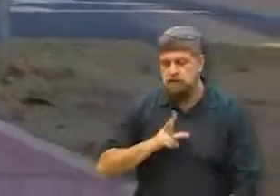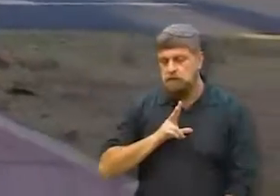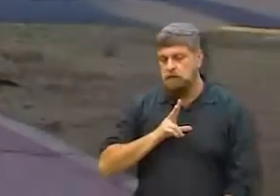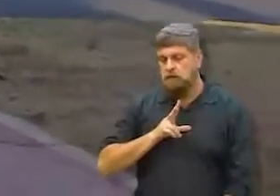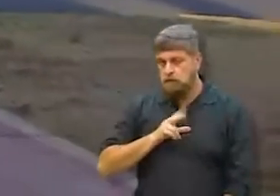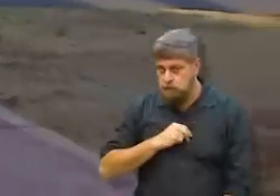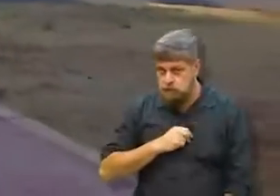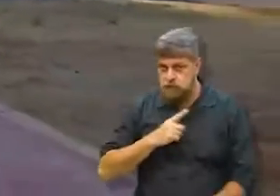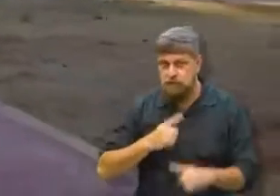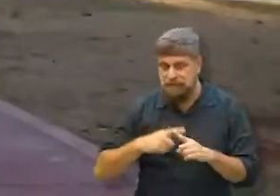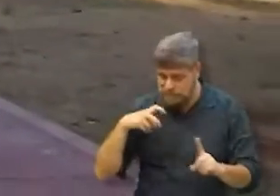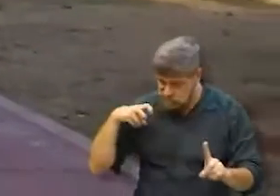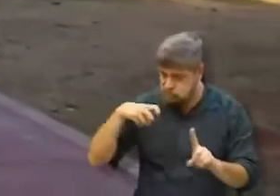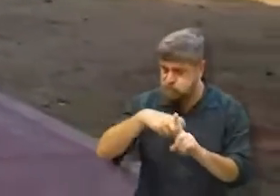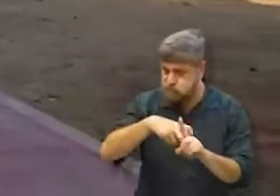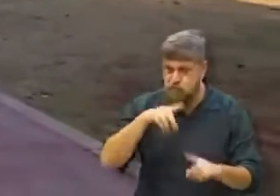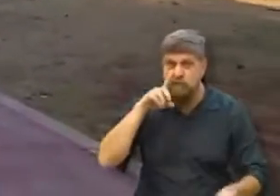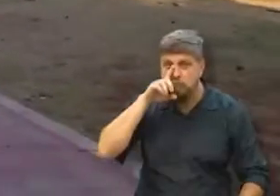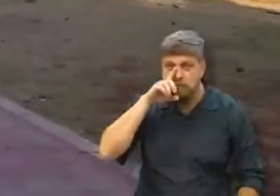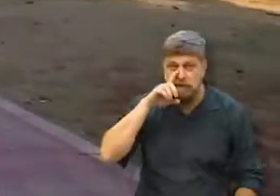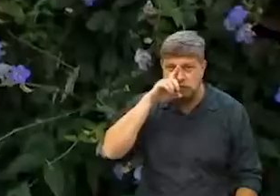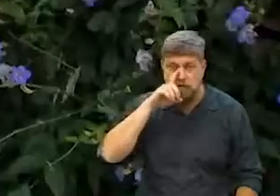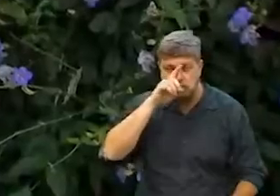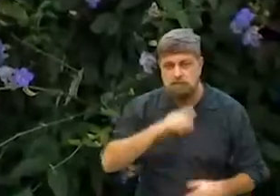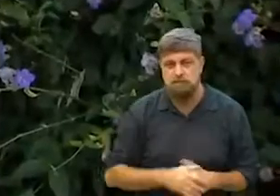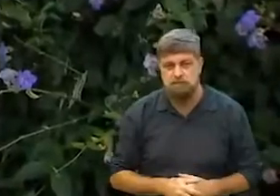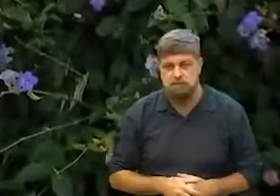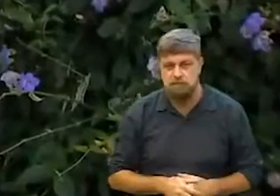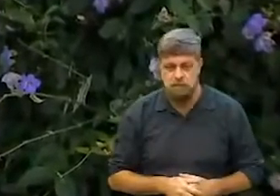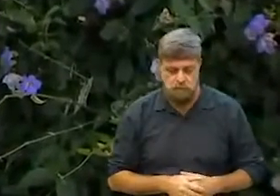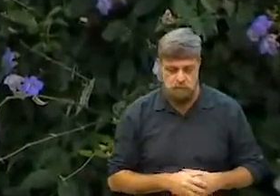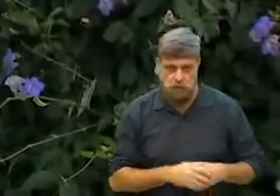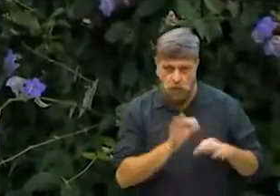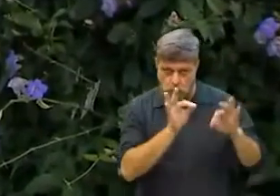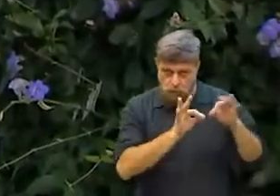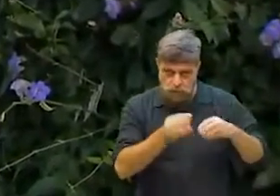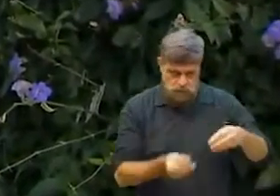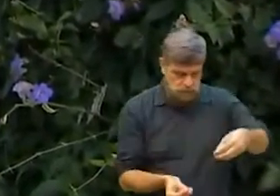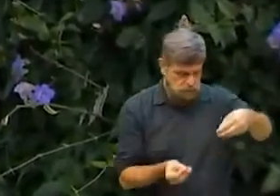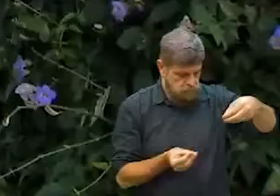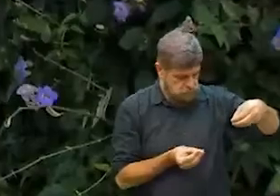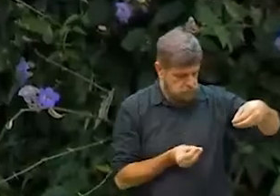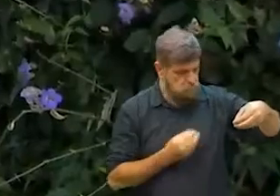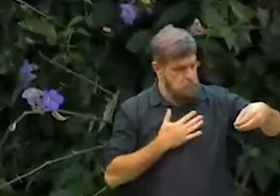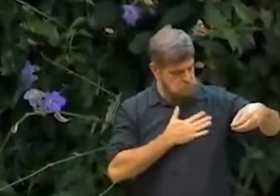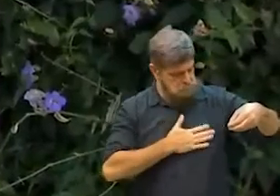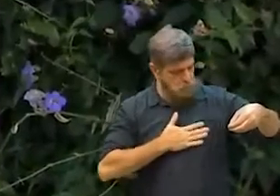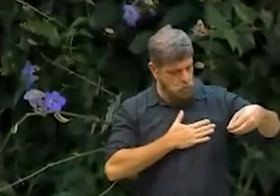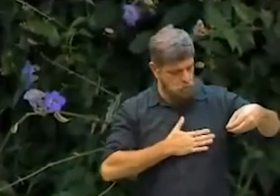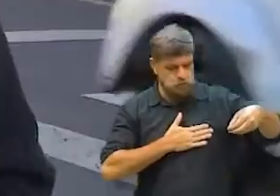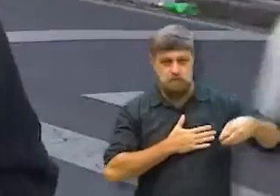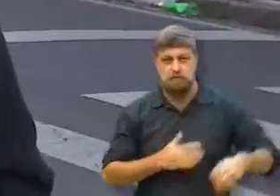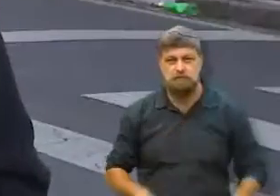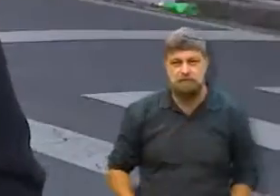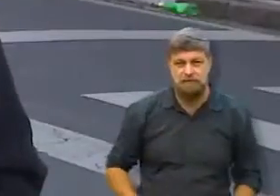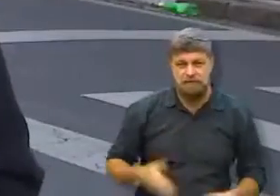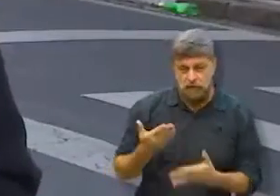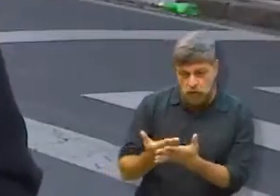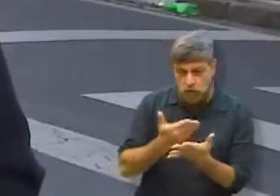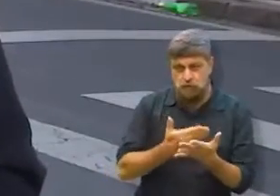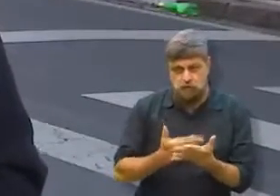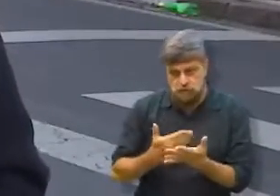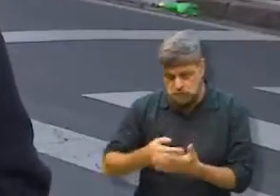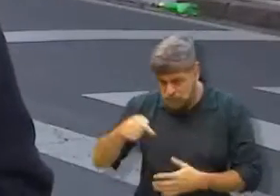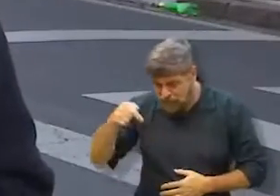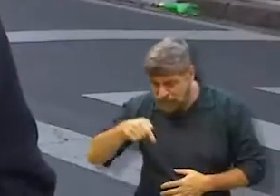população, né? Aqui o risco de acidente é muito grande. Depois de ver o projeto, o vereador gostou da solução. Foi feito um